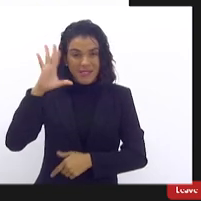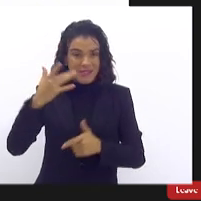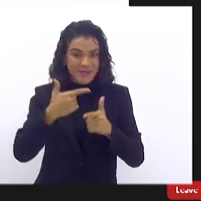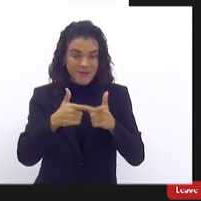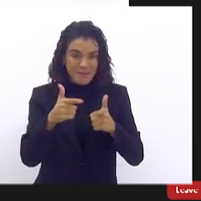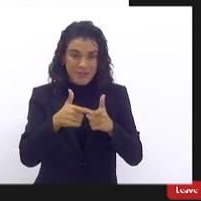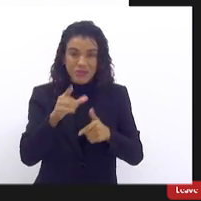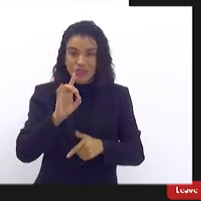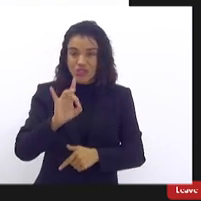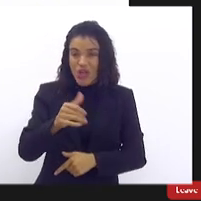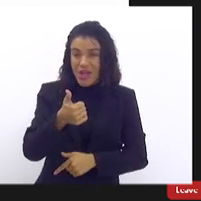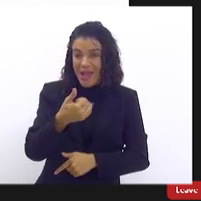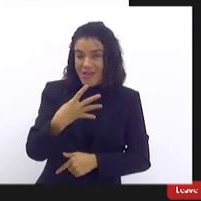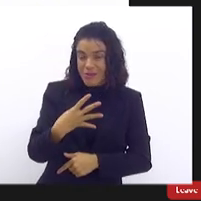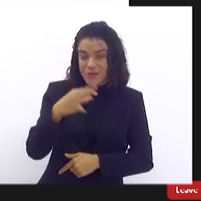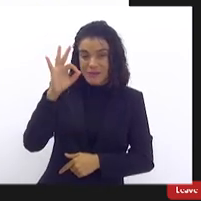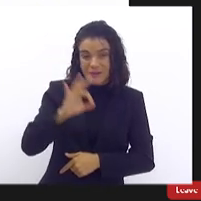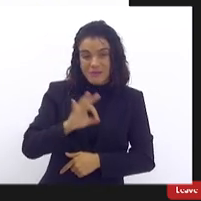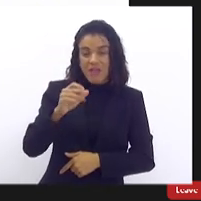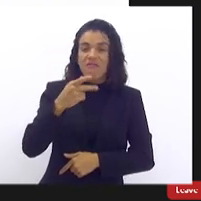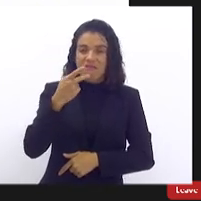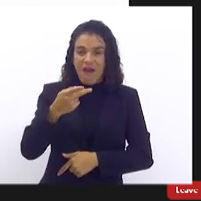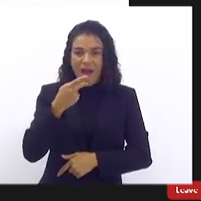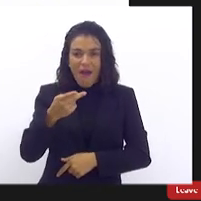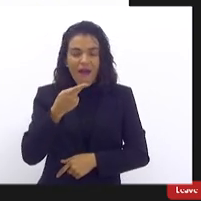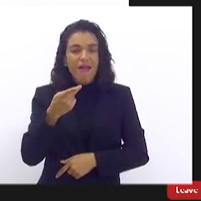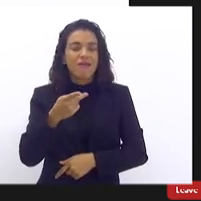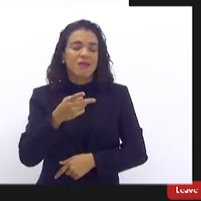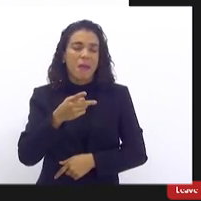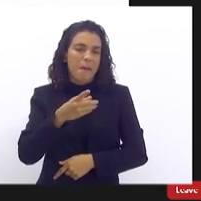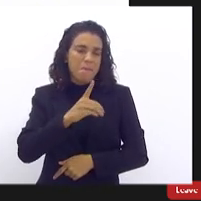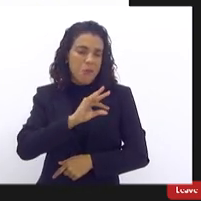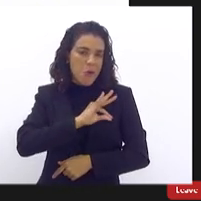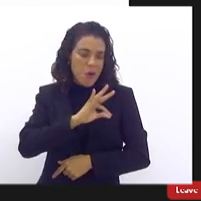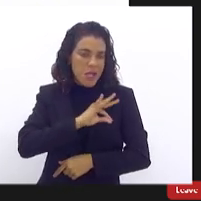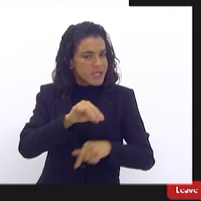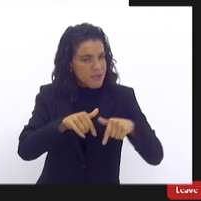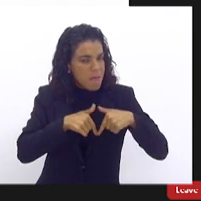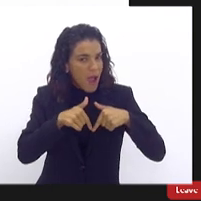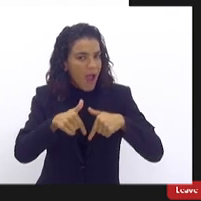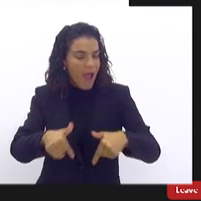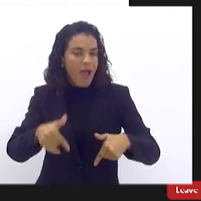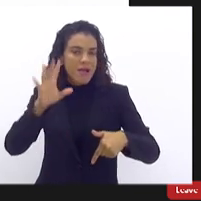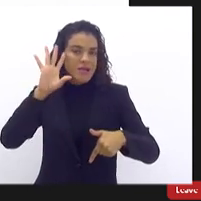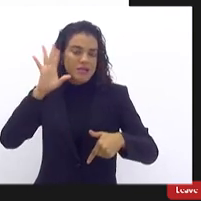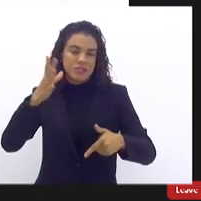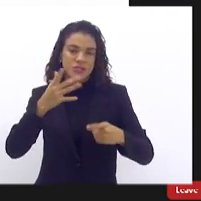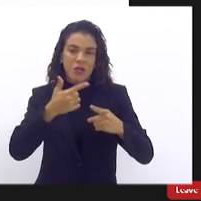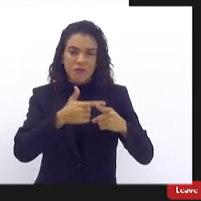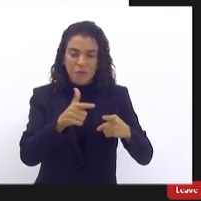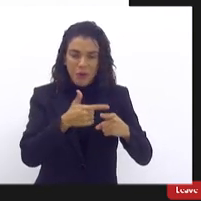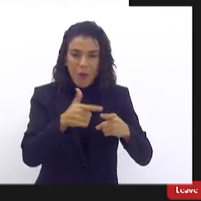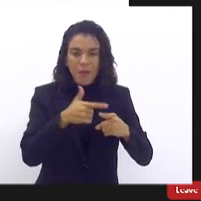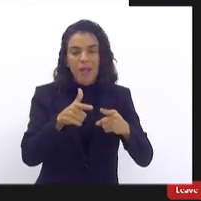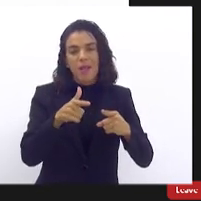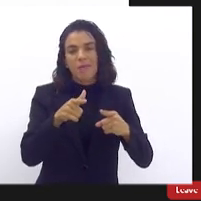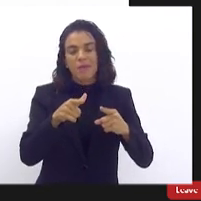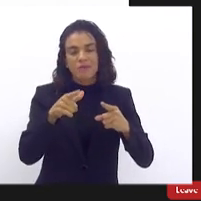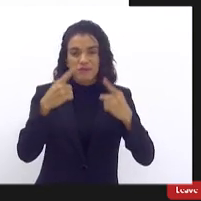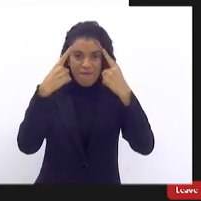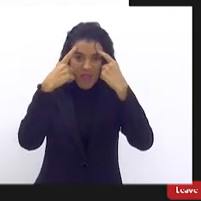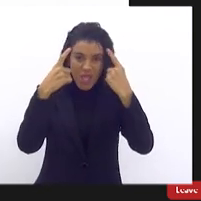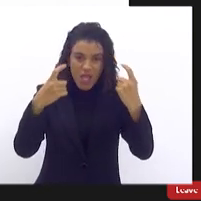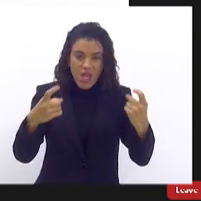Só 14% das pessoas falam que as autoridades policiais são efetivas hoje em lidar com